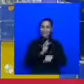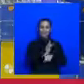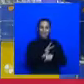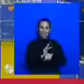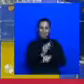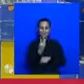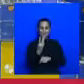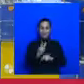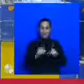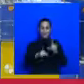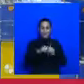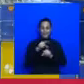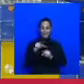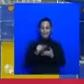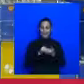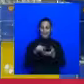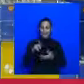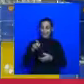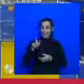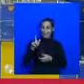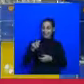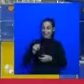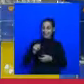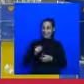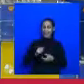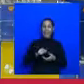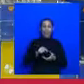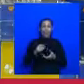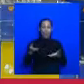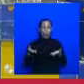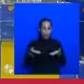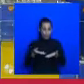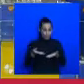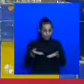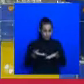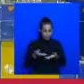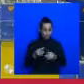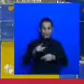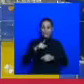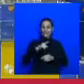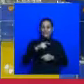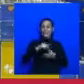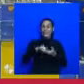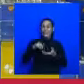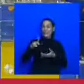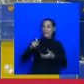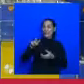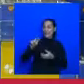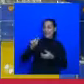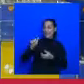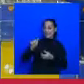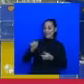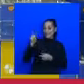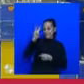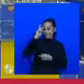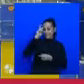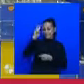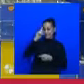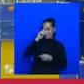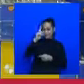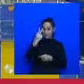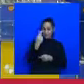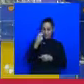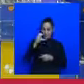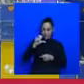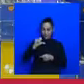Férias com 3 sorteios da Mega Sena, hein? Mega Sena hoje, tem Mega Sena na quinta-feira, dia